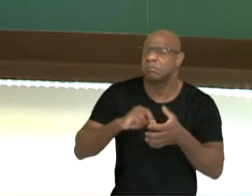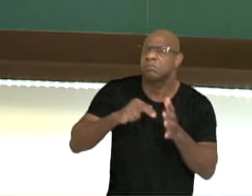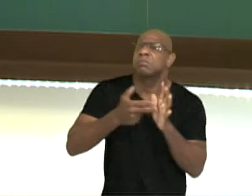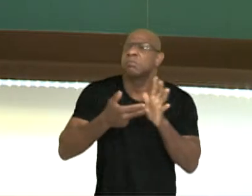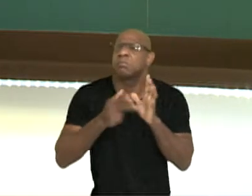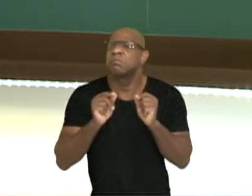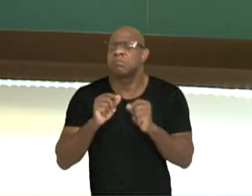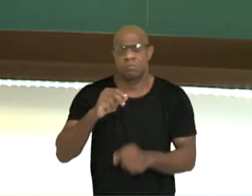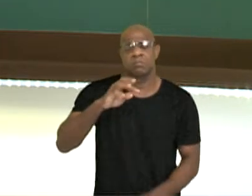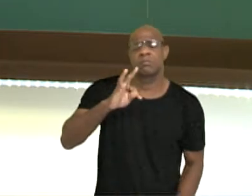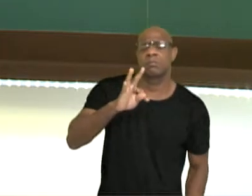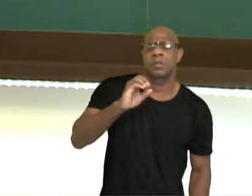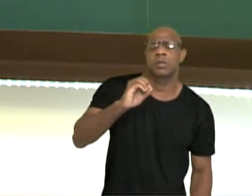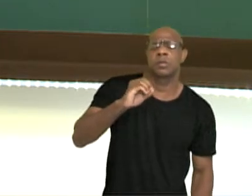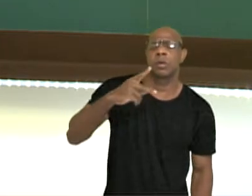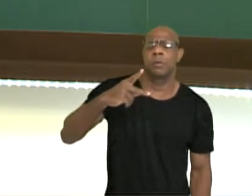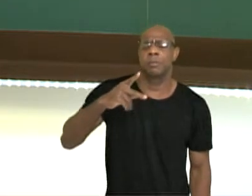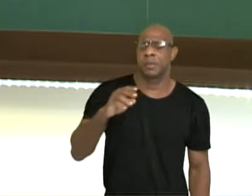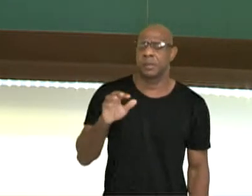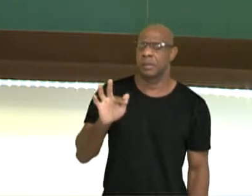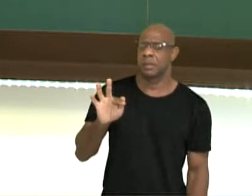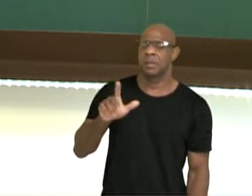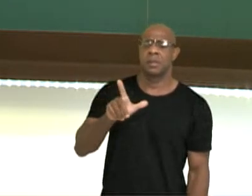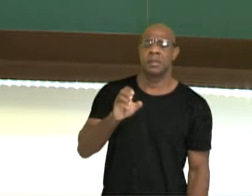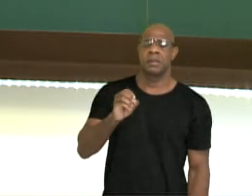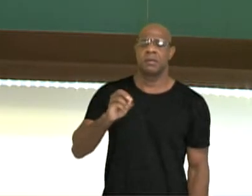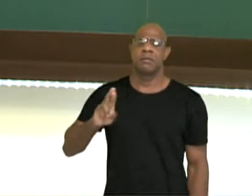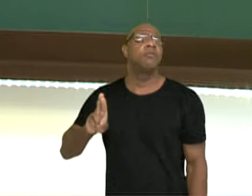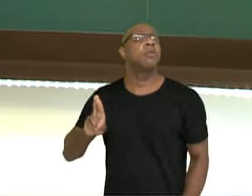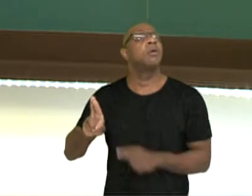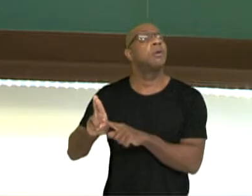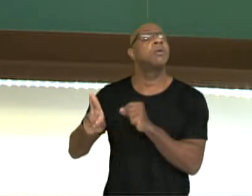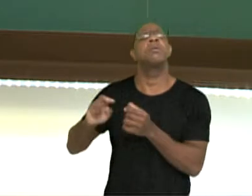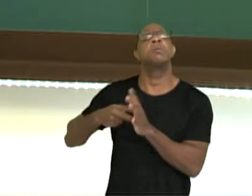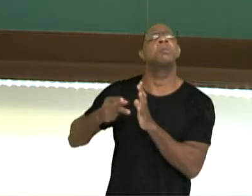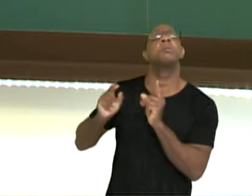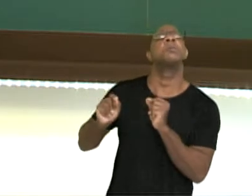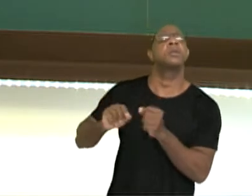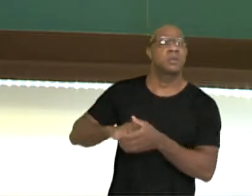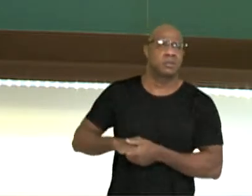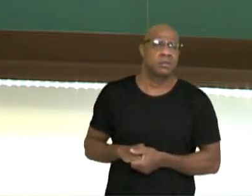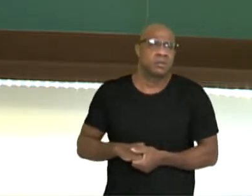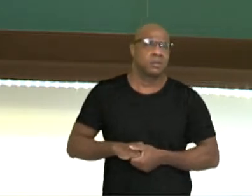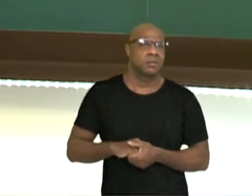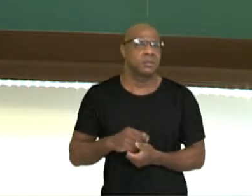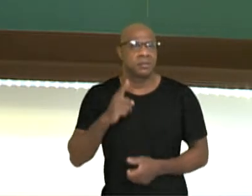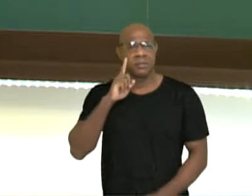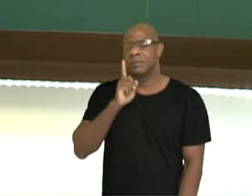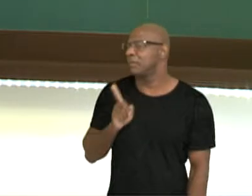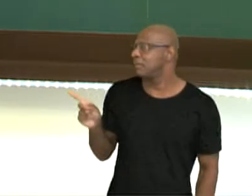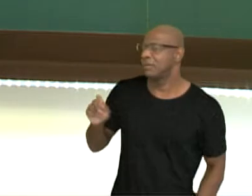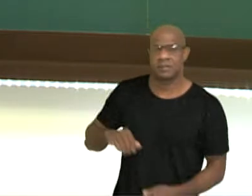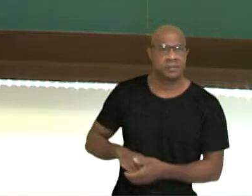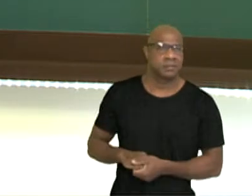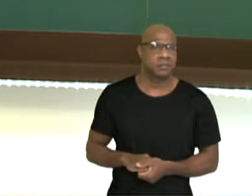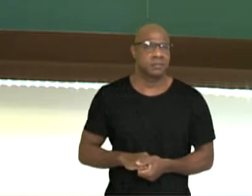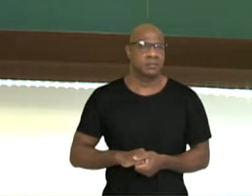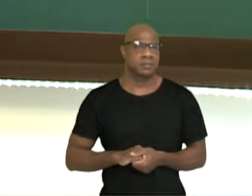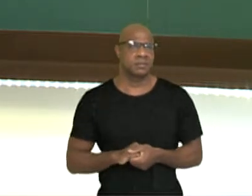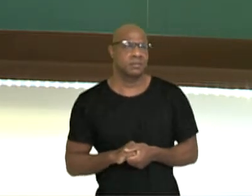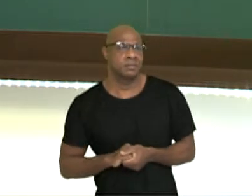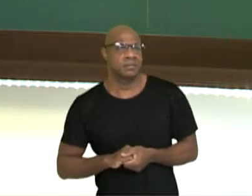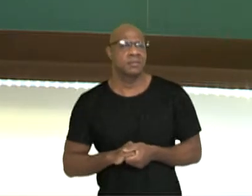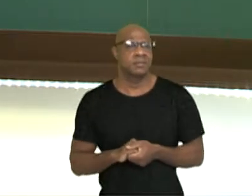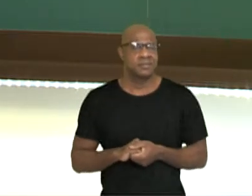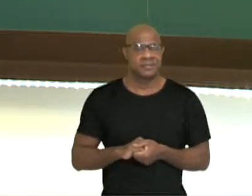consigo? Não. Aí eu vou precisar de um dicionário ou de algum tradutor ou inferir a informação. Top, top fica no